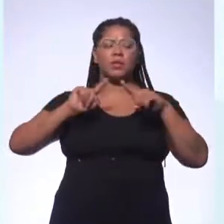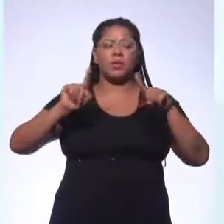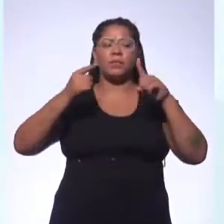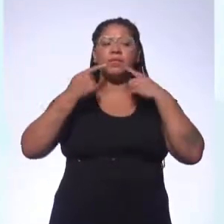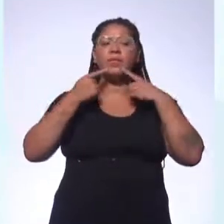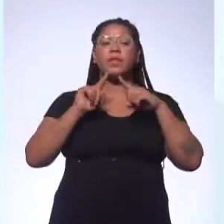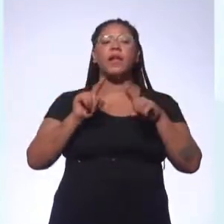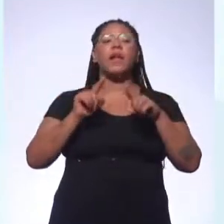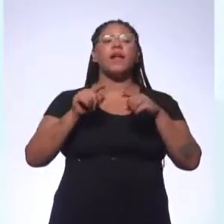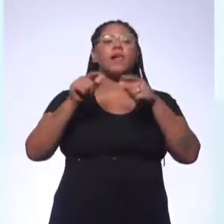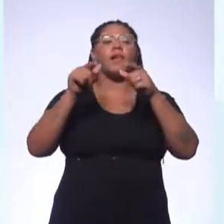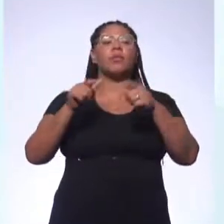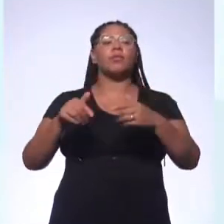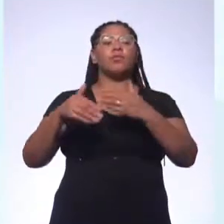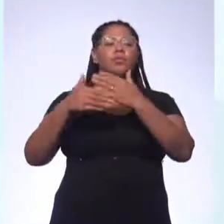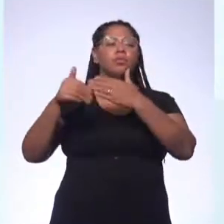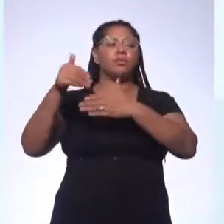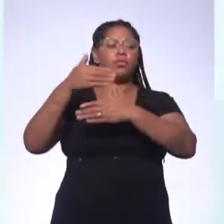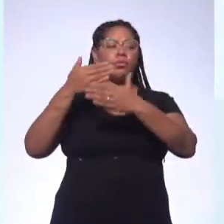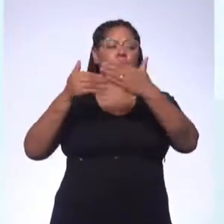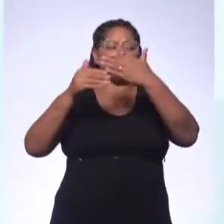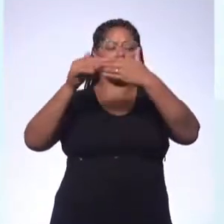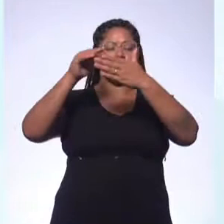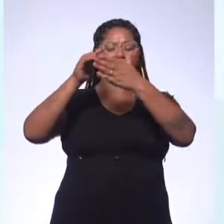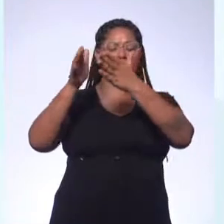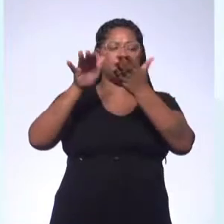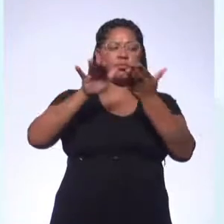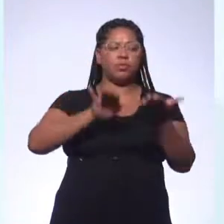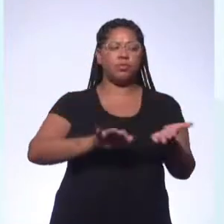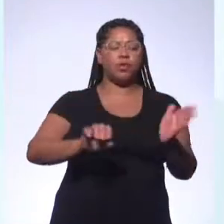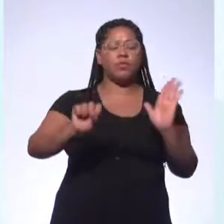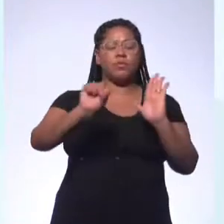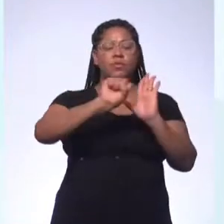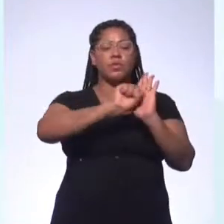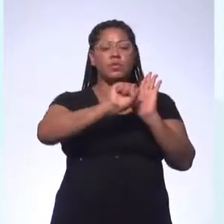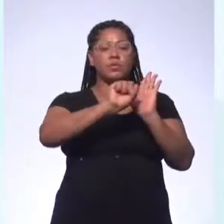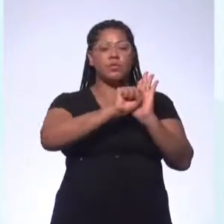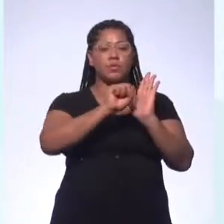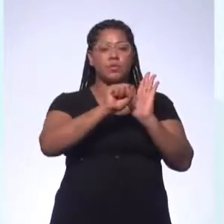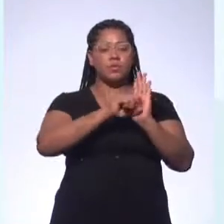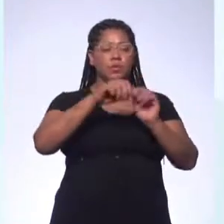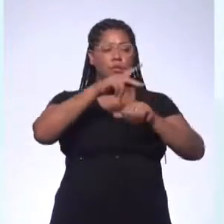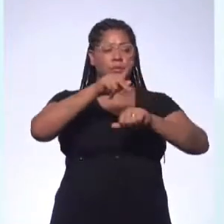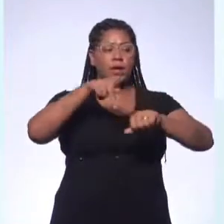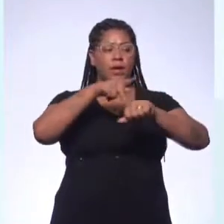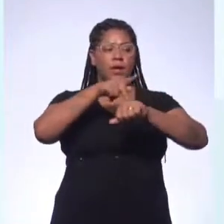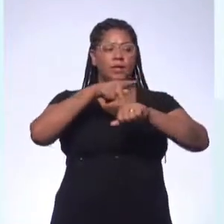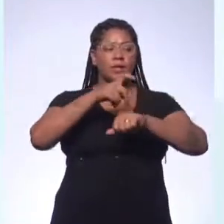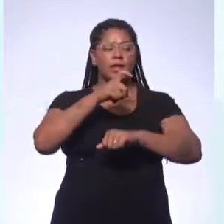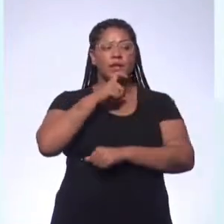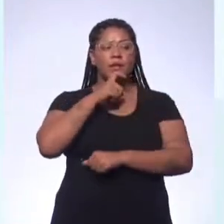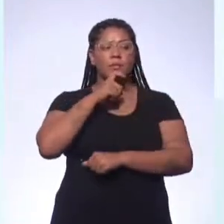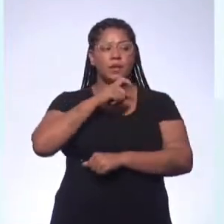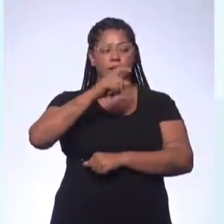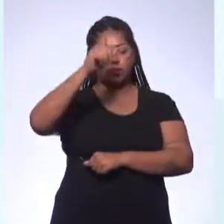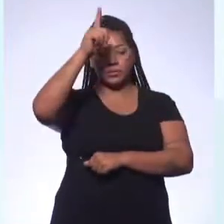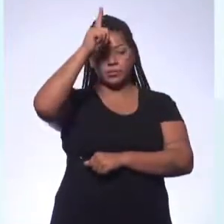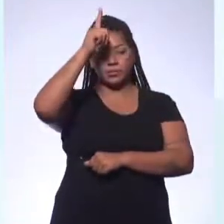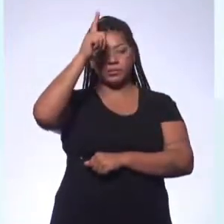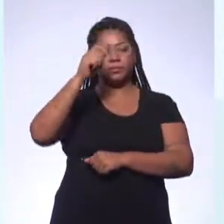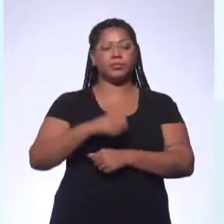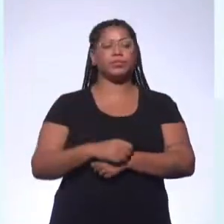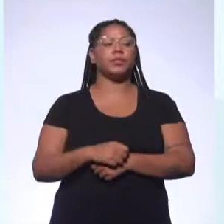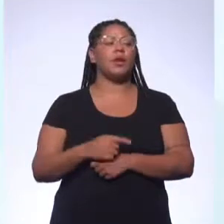Berlim em 1989 foi um símbolo da Guerra Fria na Alemanha. Na verdade, a queda do Muro de Berlim